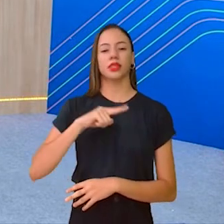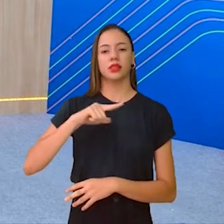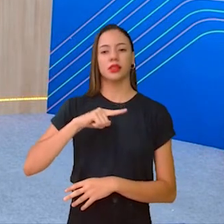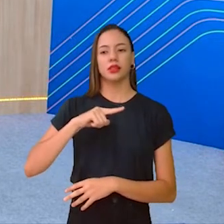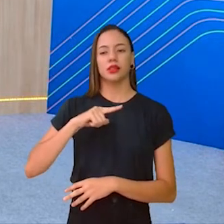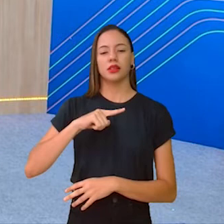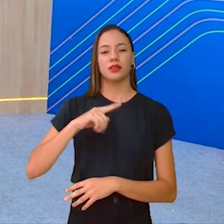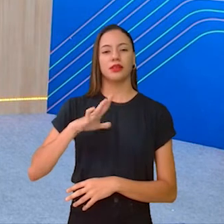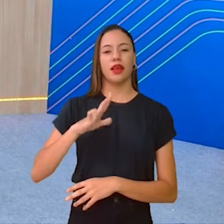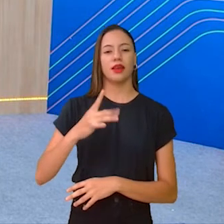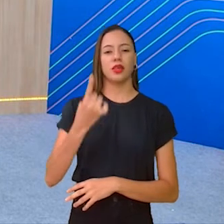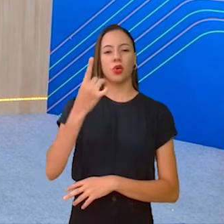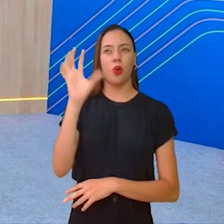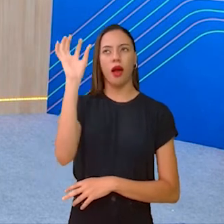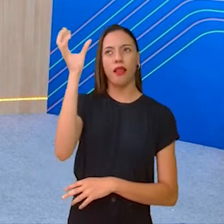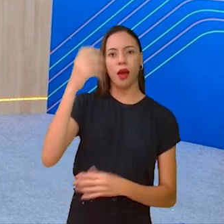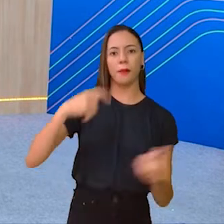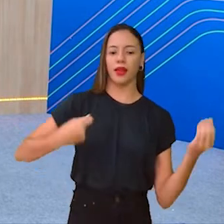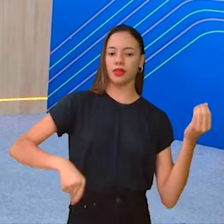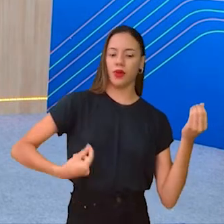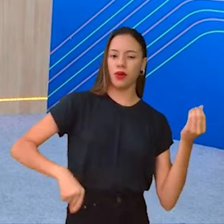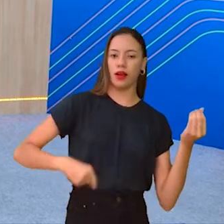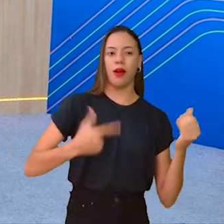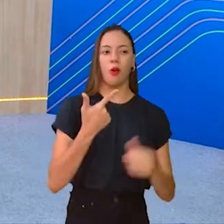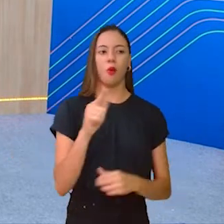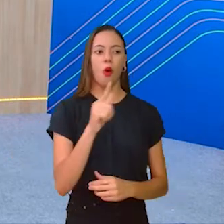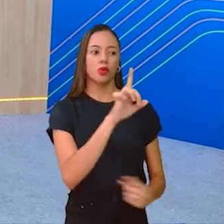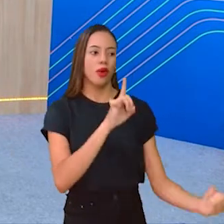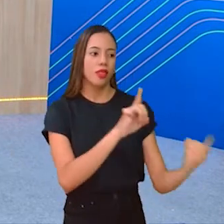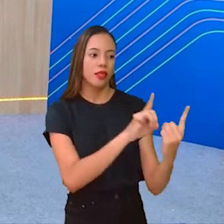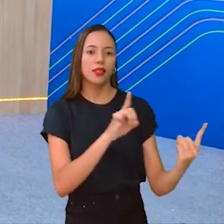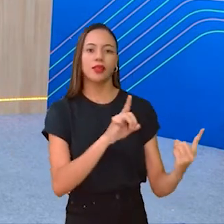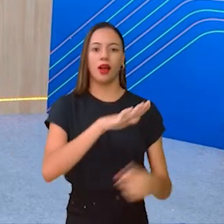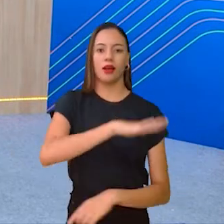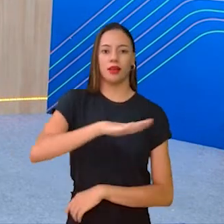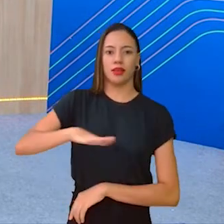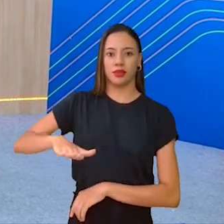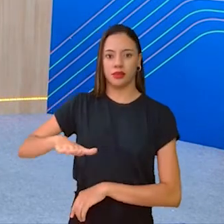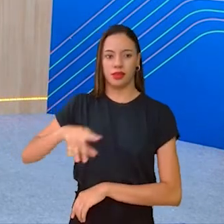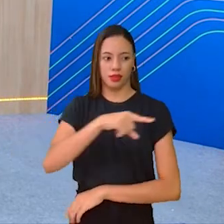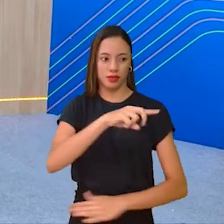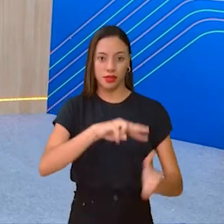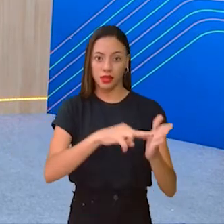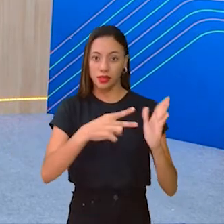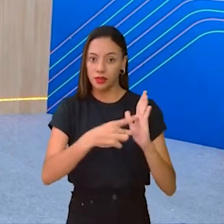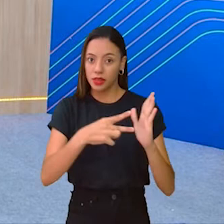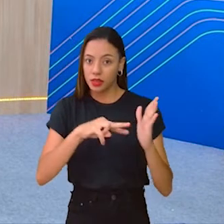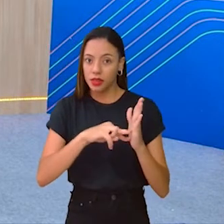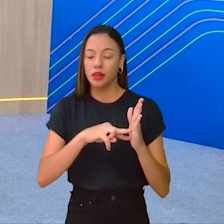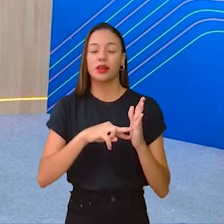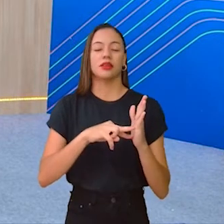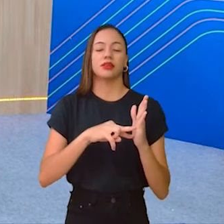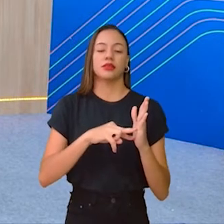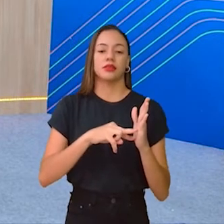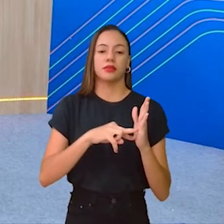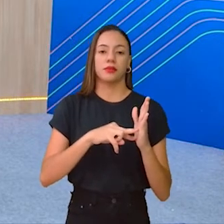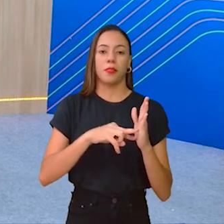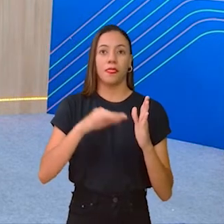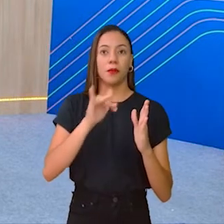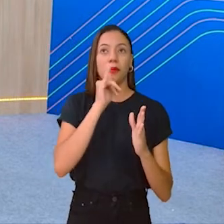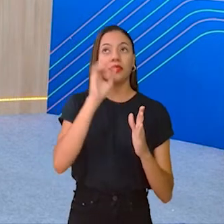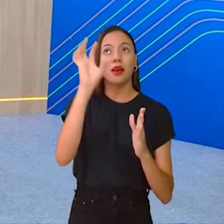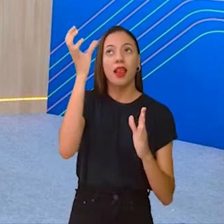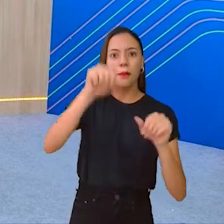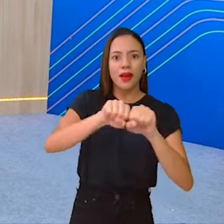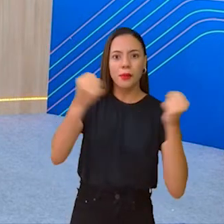um tocando violão, o outro atendendo uma criança. Então não é por isso, né? Não é porque se rompeu que